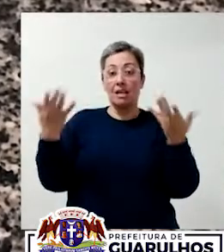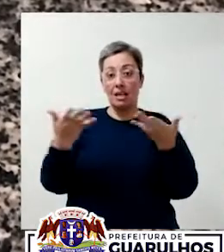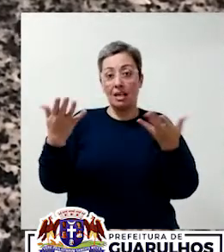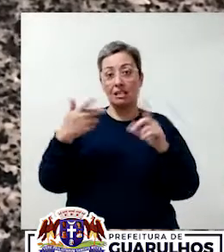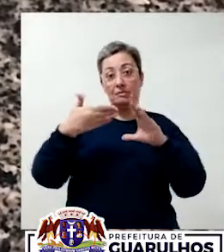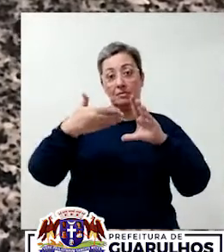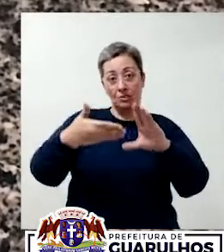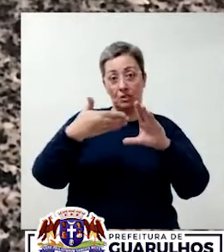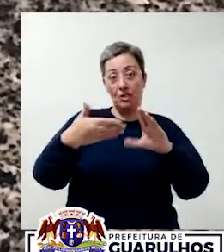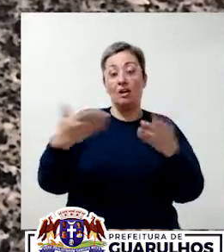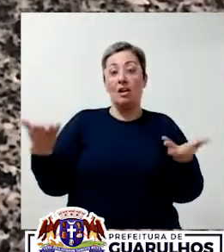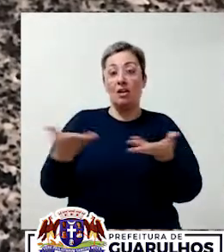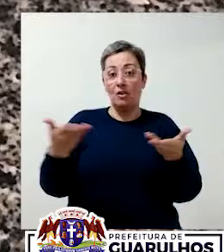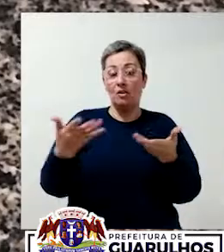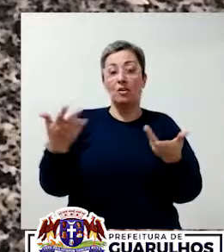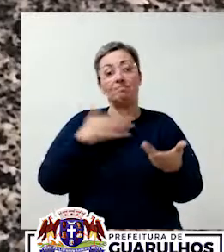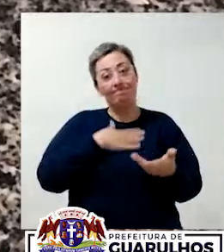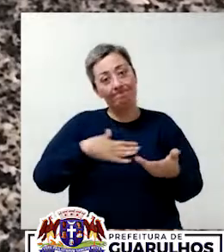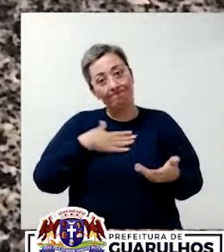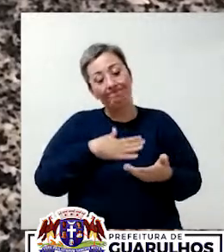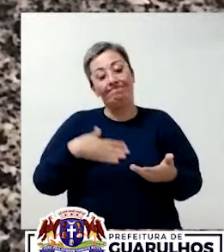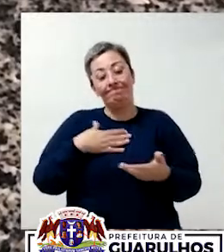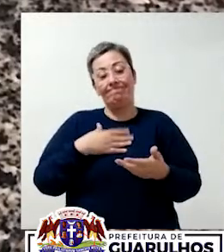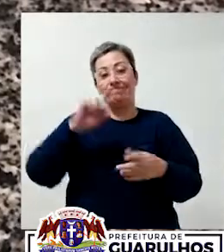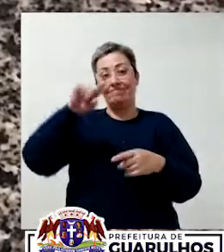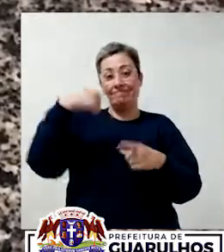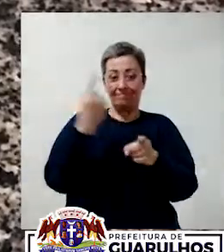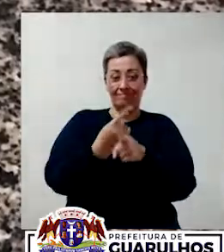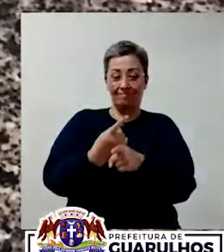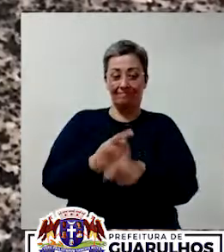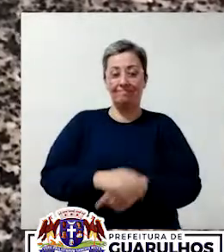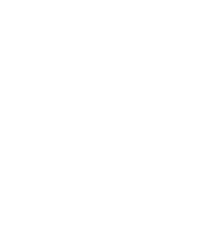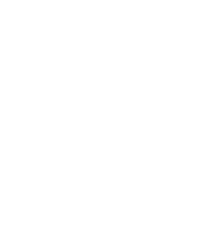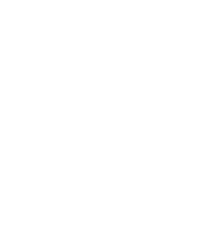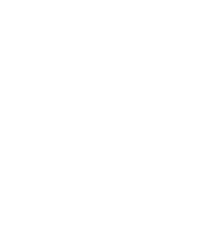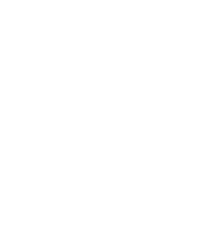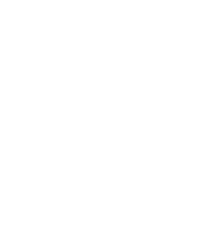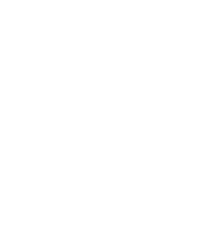principalmente quando você for entregar o seu bolo, mais necessário ainda.